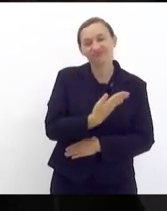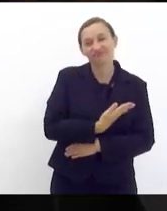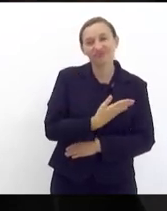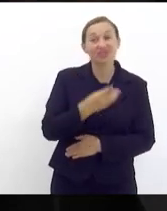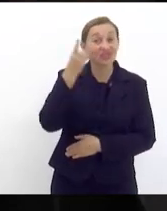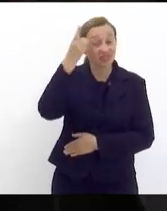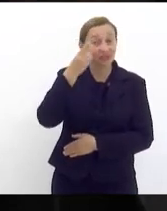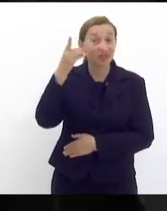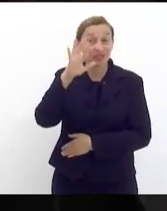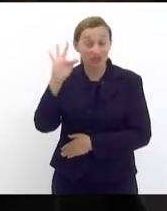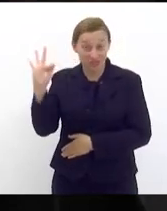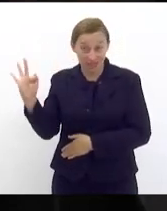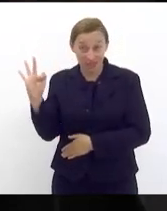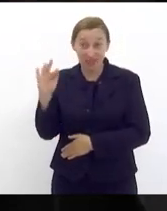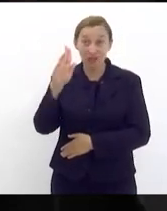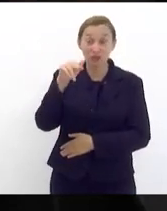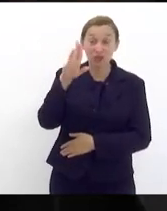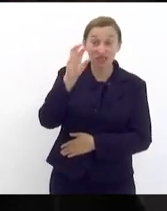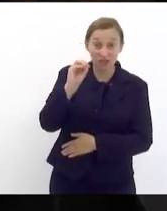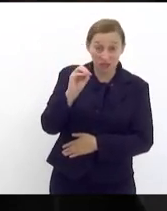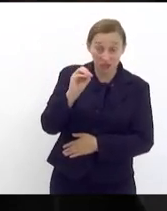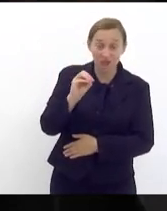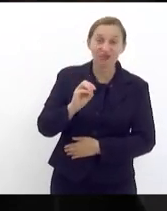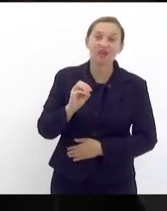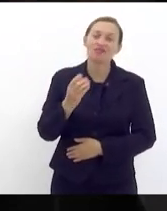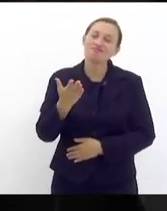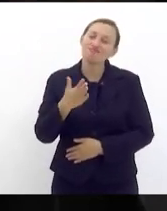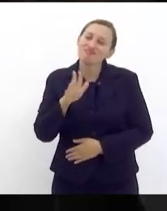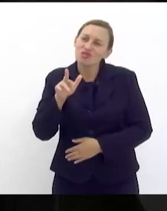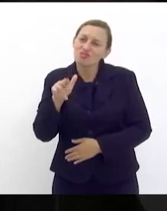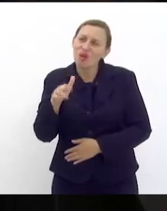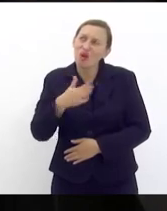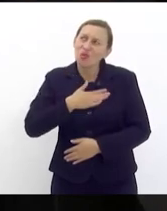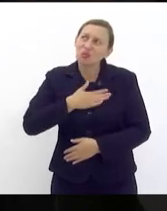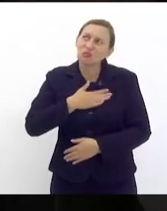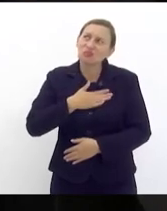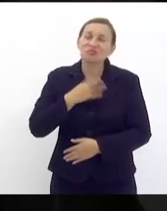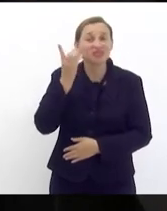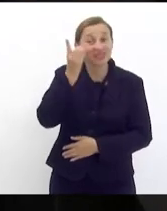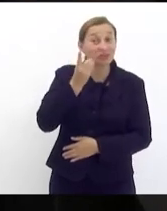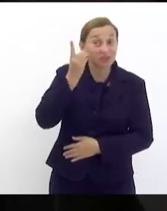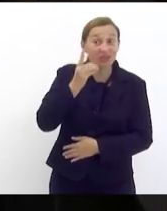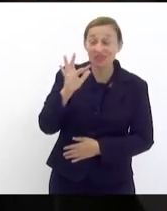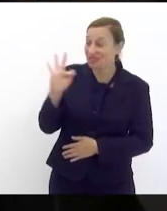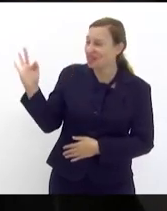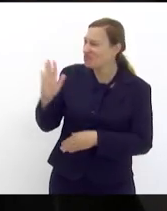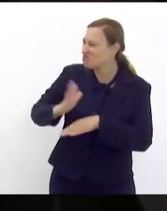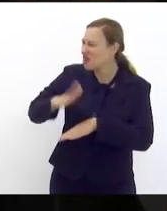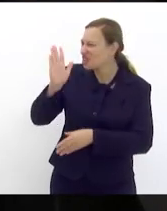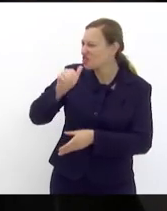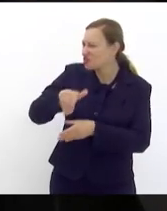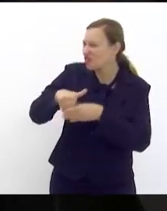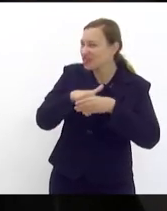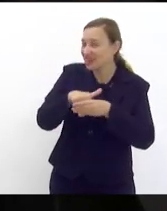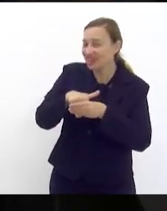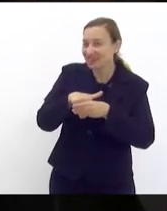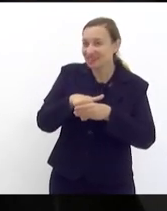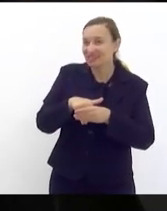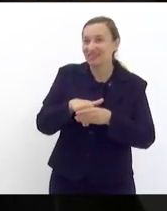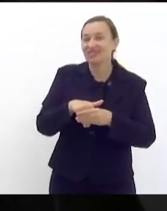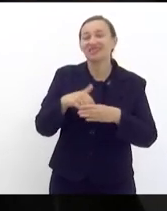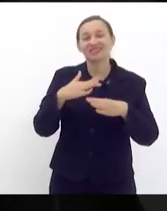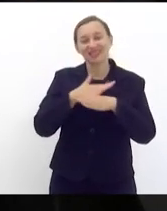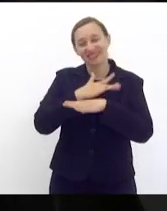deputado federal, Luciano Vieira, meu irmão, deputado federal mais votado da cidade de